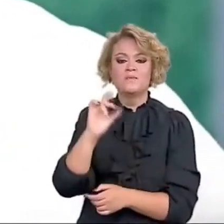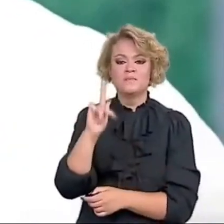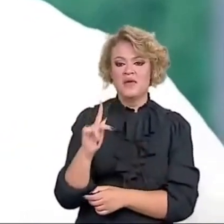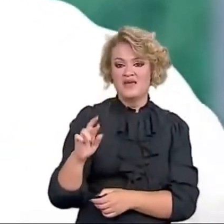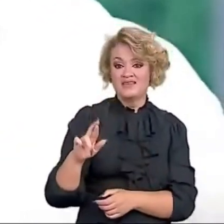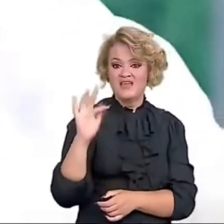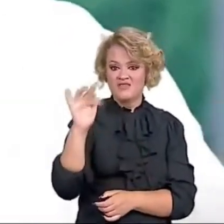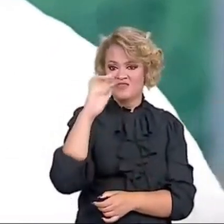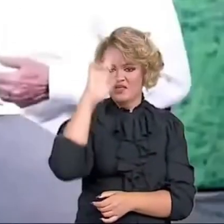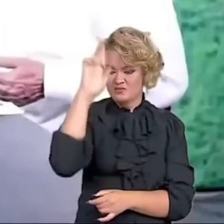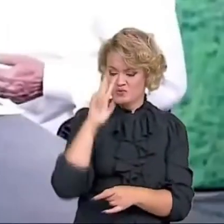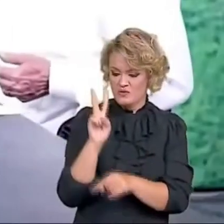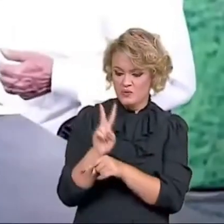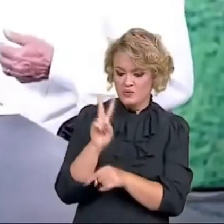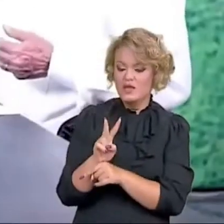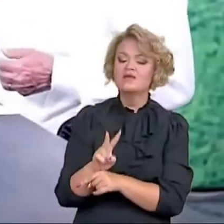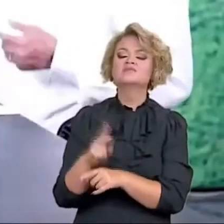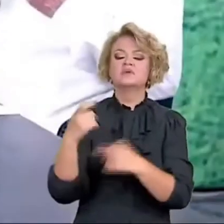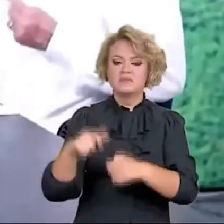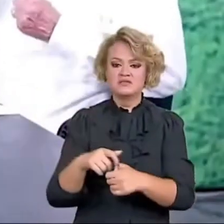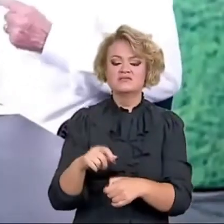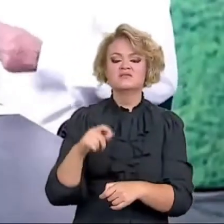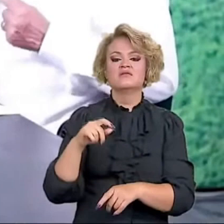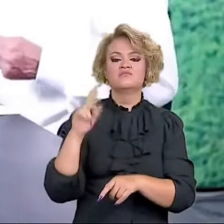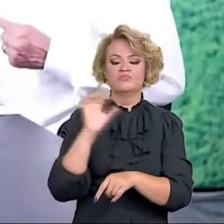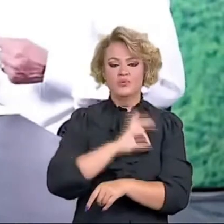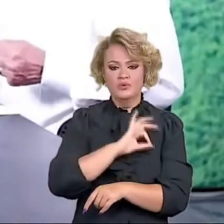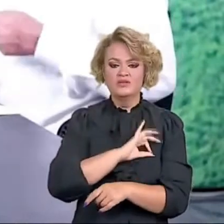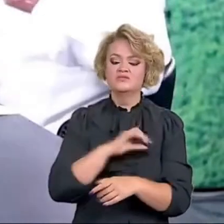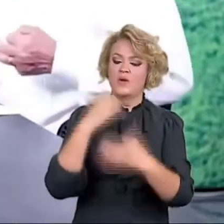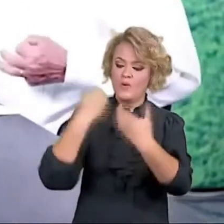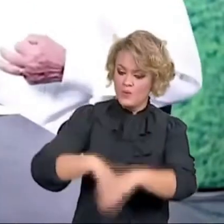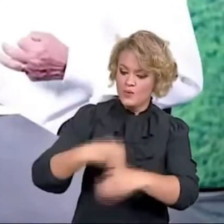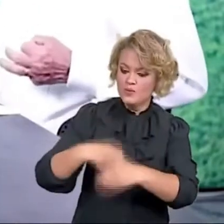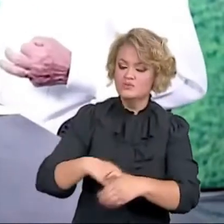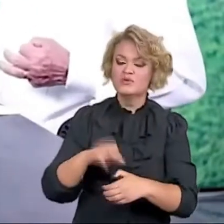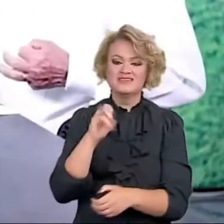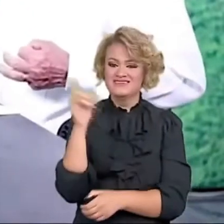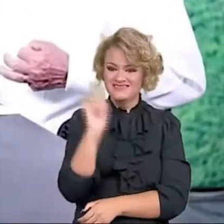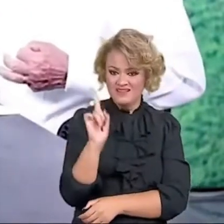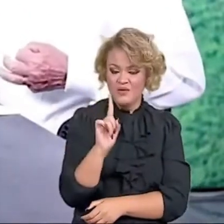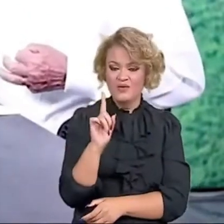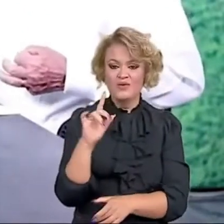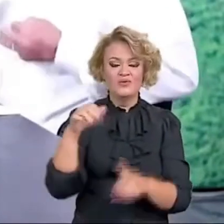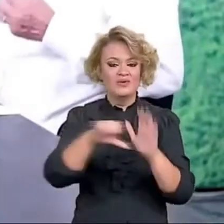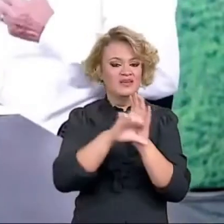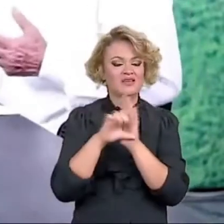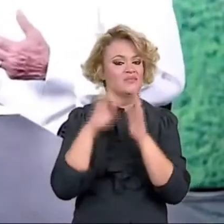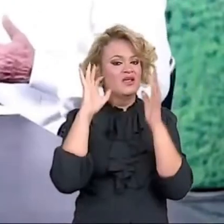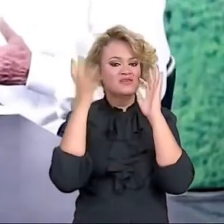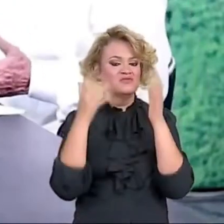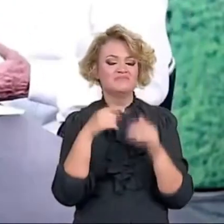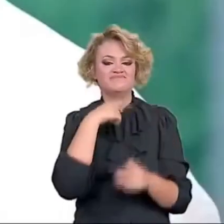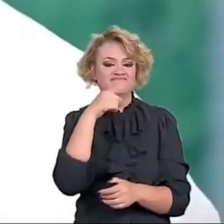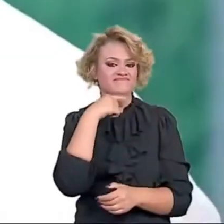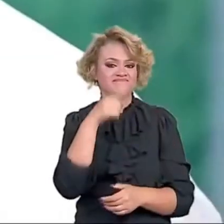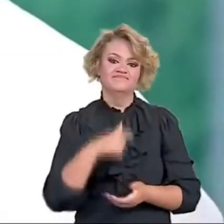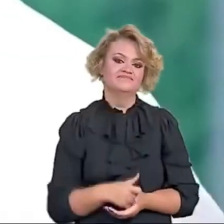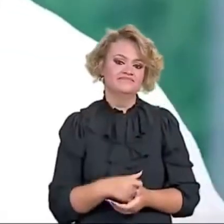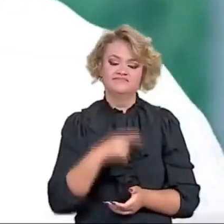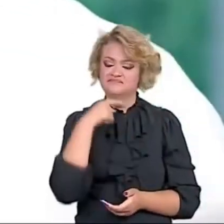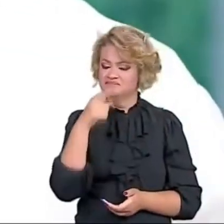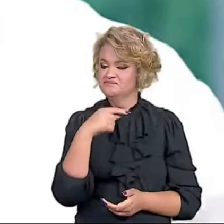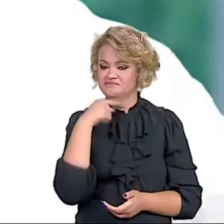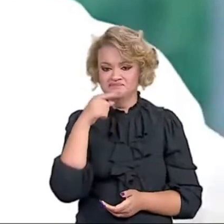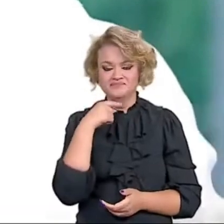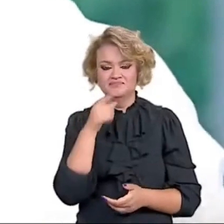vamos colocar mais policiais, fazer mais concursos, senão você não combate o crime organizado. Você não combate o